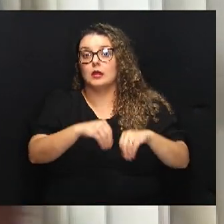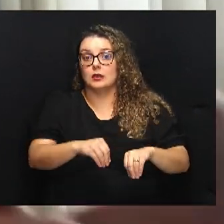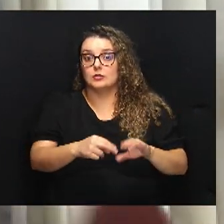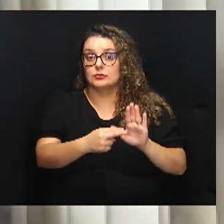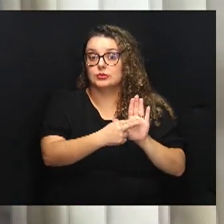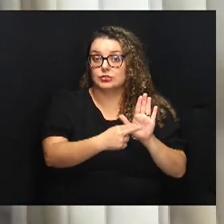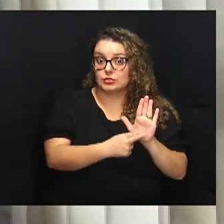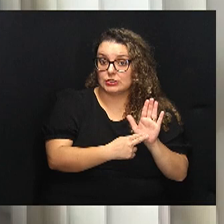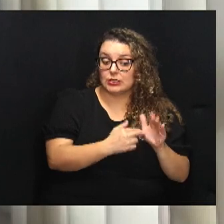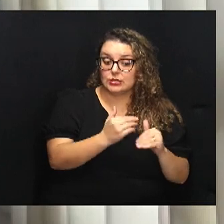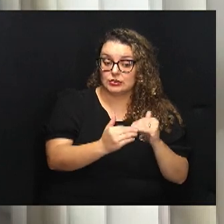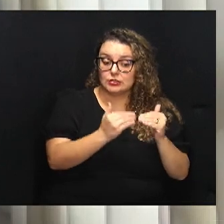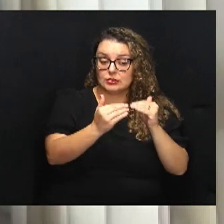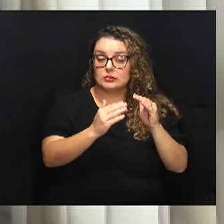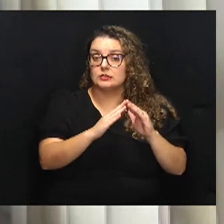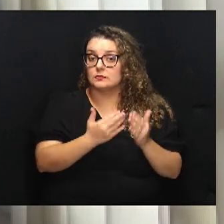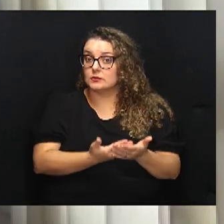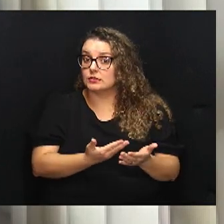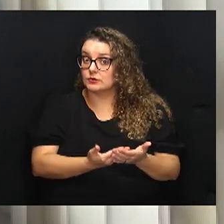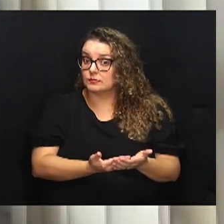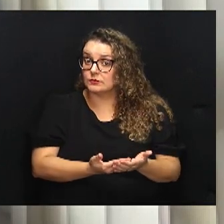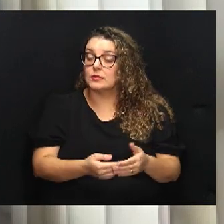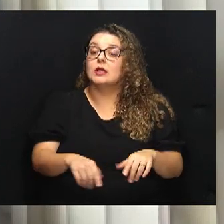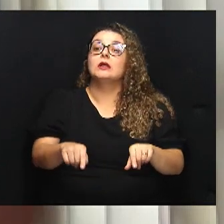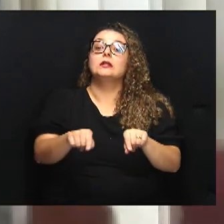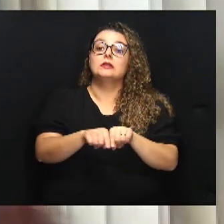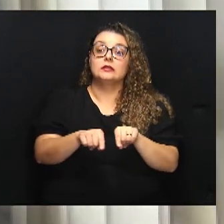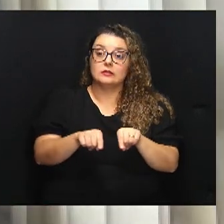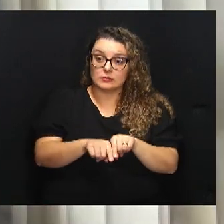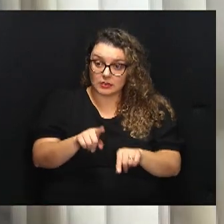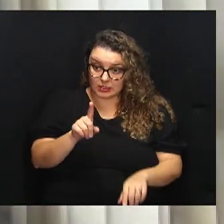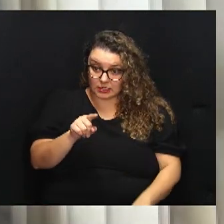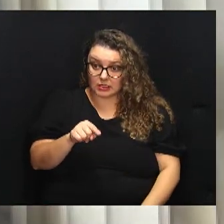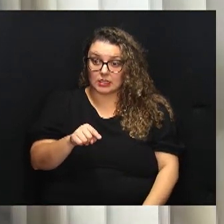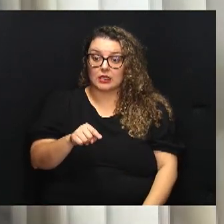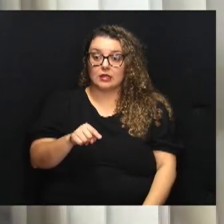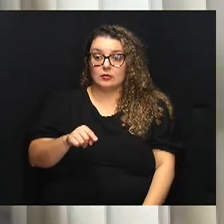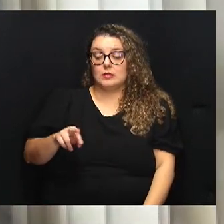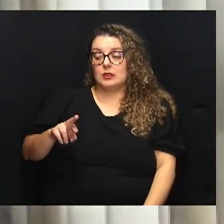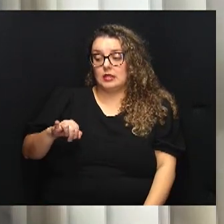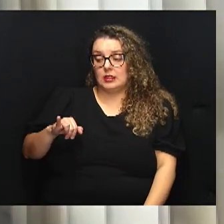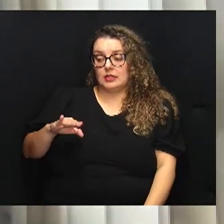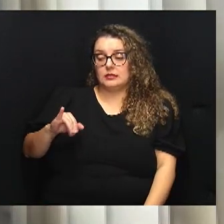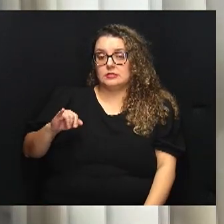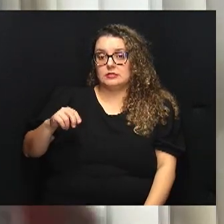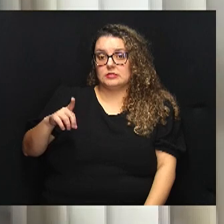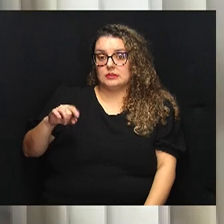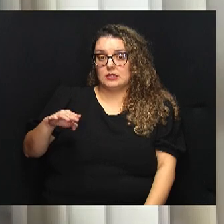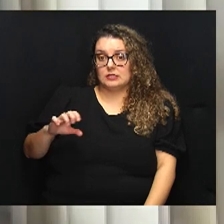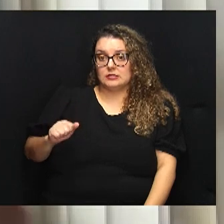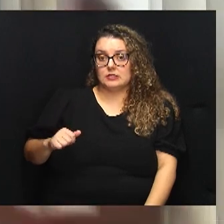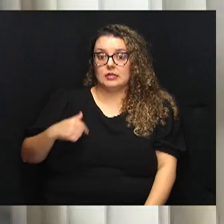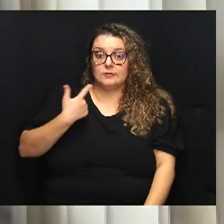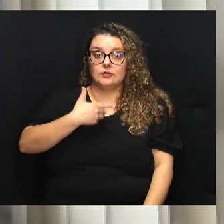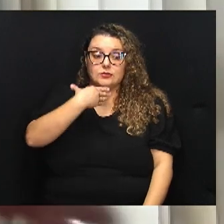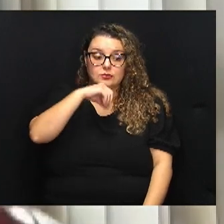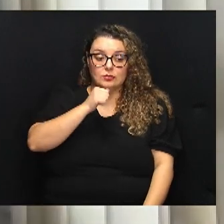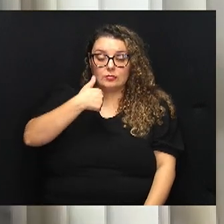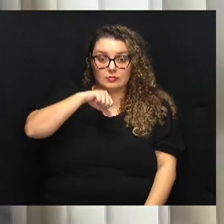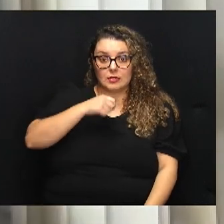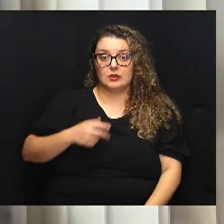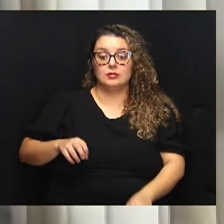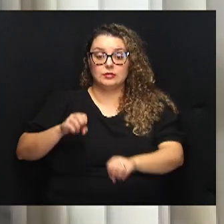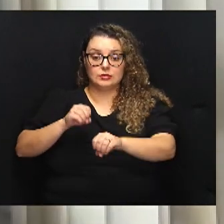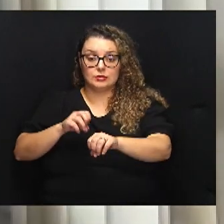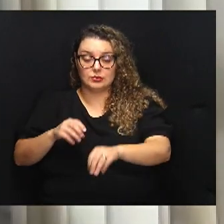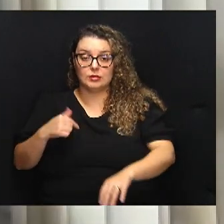seu desempenho escolar. Isso também é uma das incidências. Então, nós, enquanto pais e educadores,